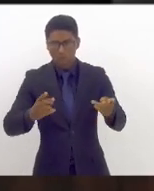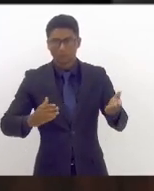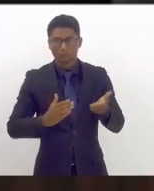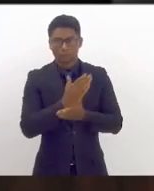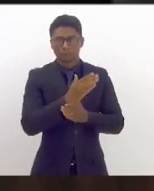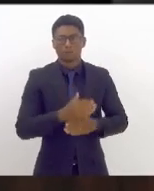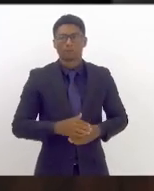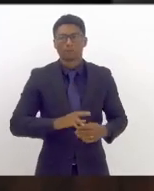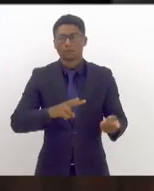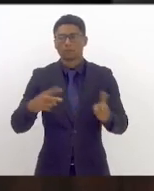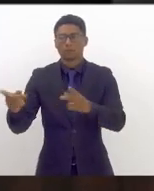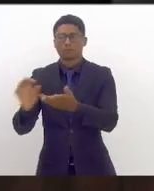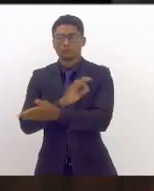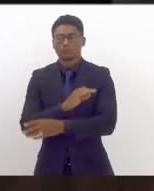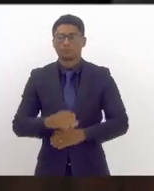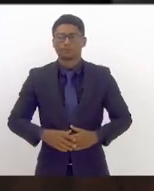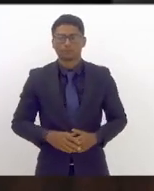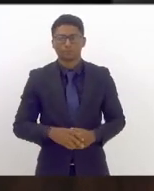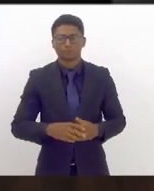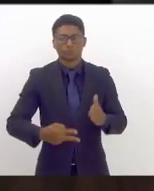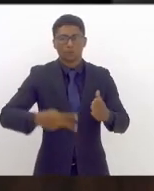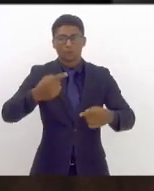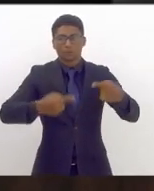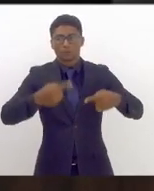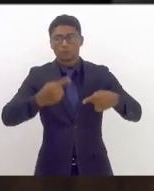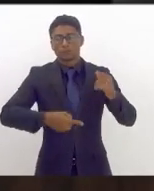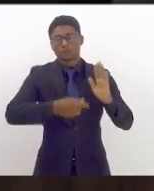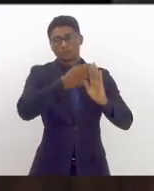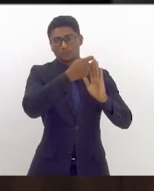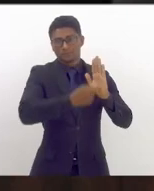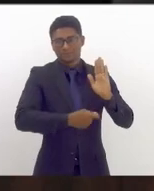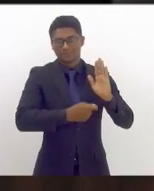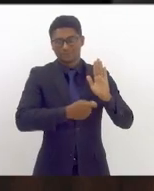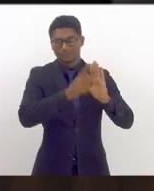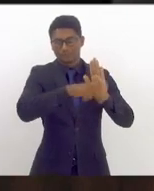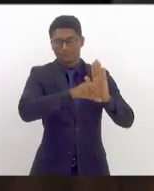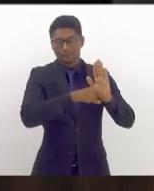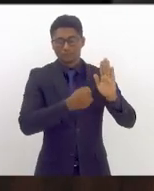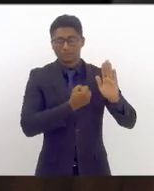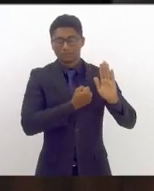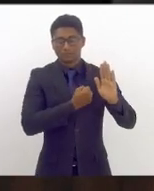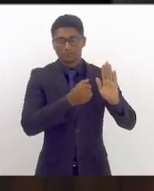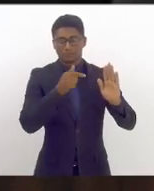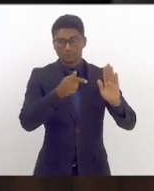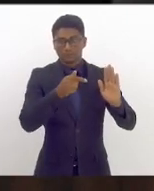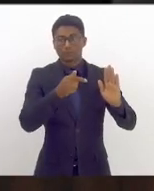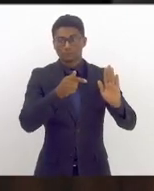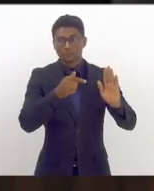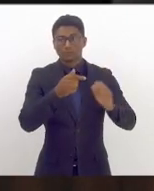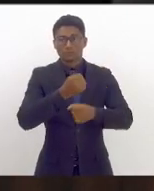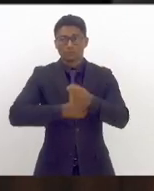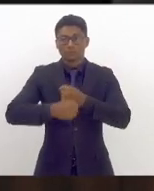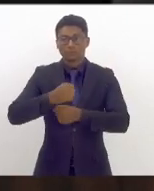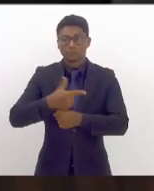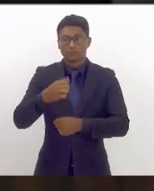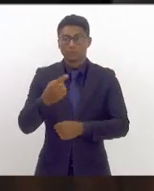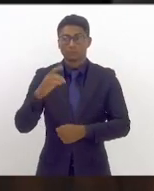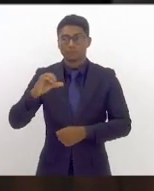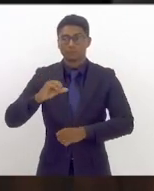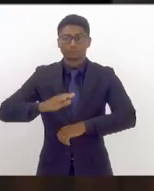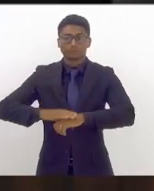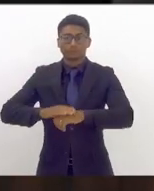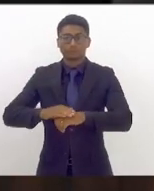vai autógrafo segundo a discussão redação do vencida do projeto de lei 758 de 19 de Altair os